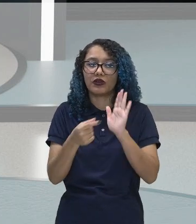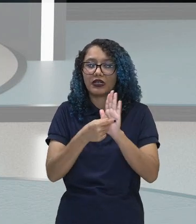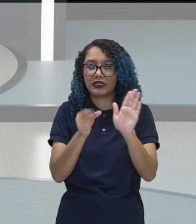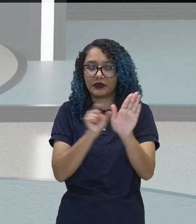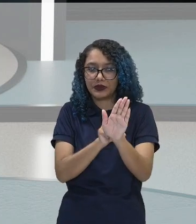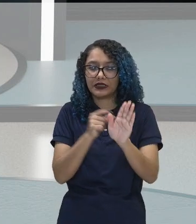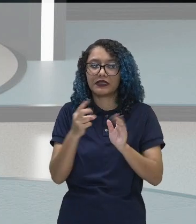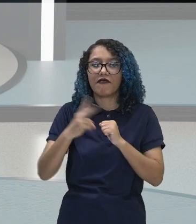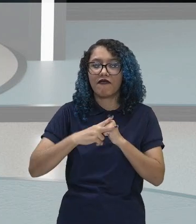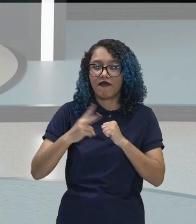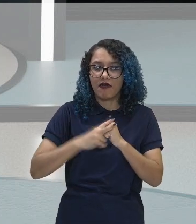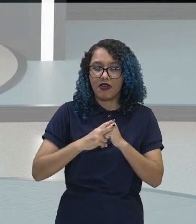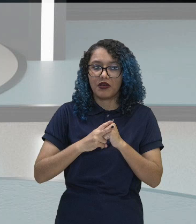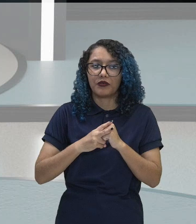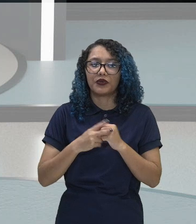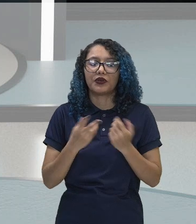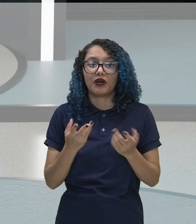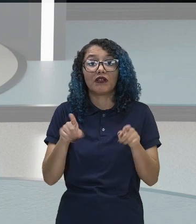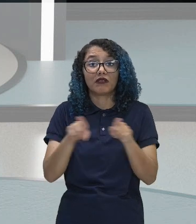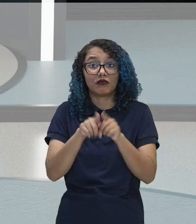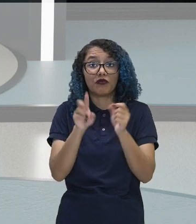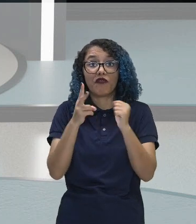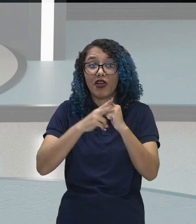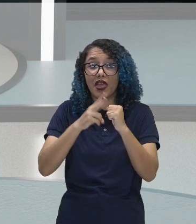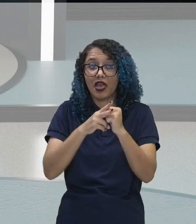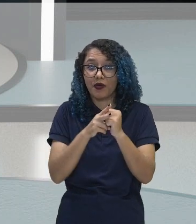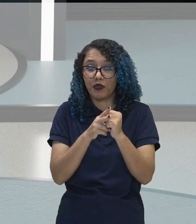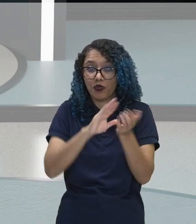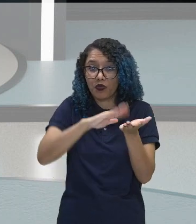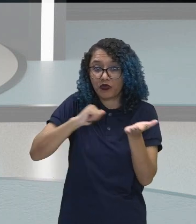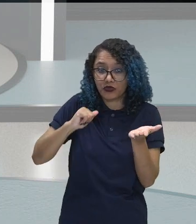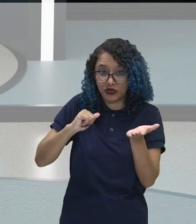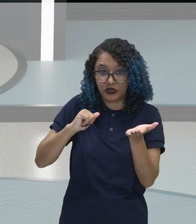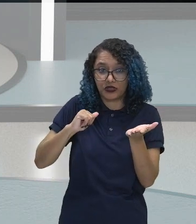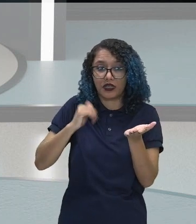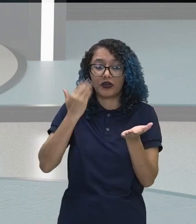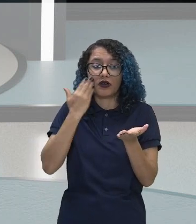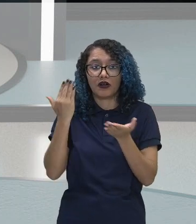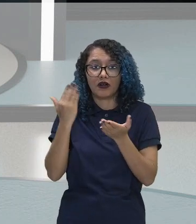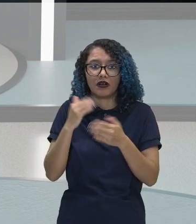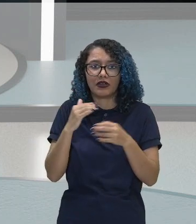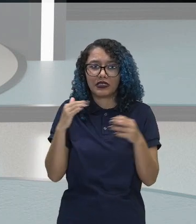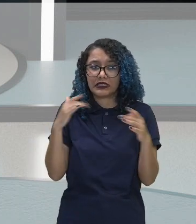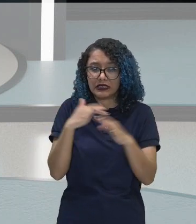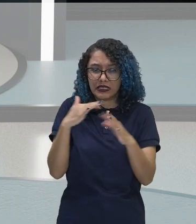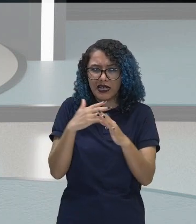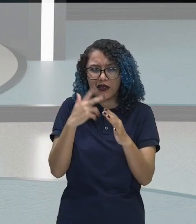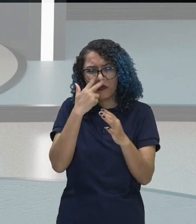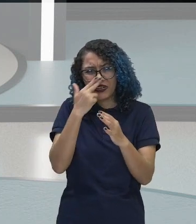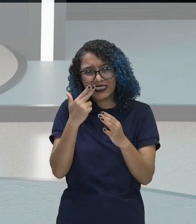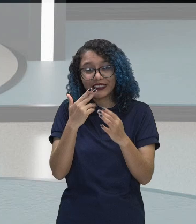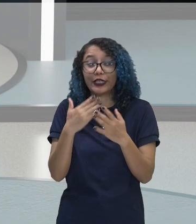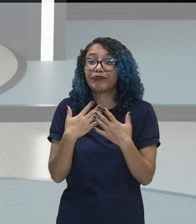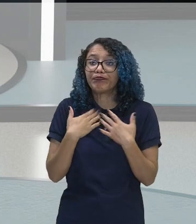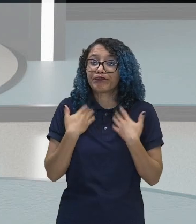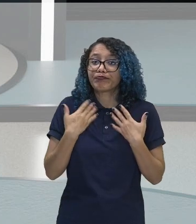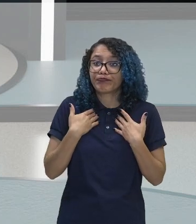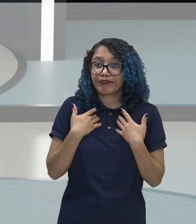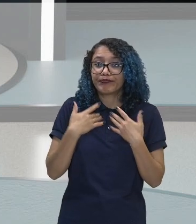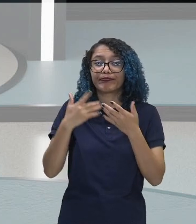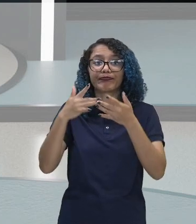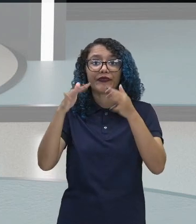Vai omitir o verbo, olha aí. A cidade parecia mais alegre. As pessoas mais